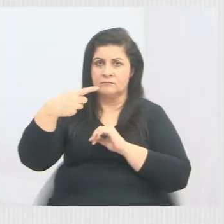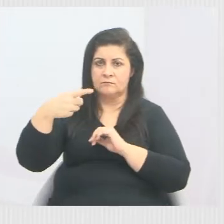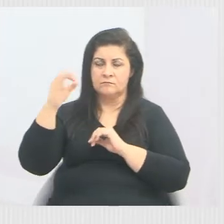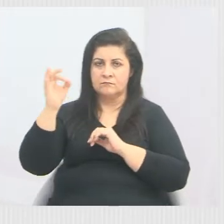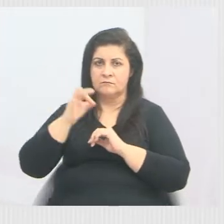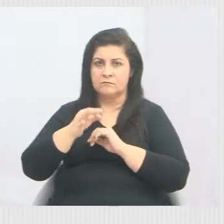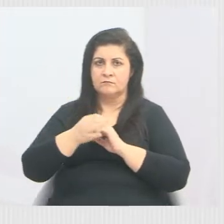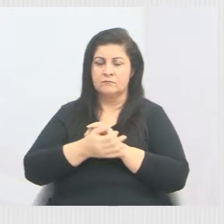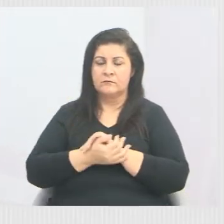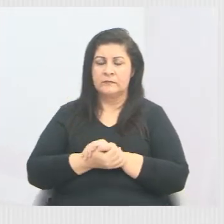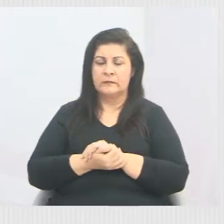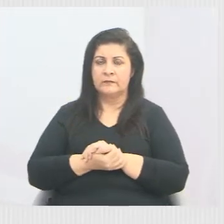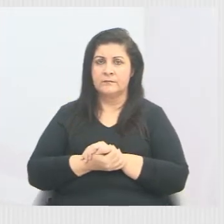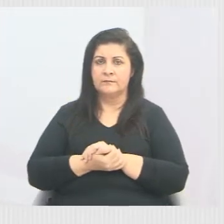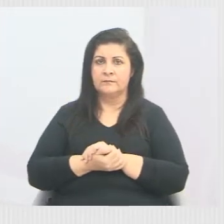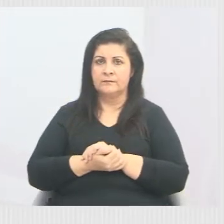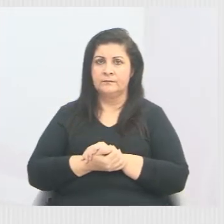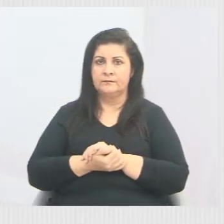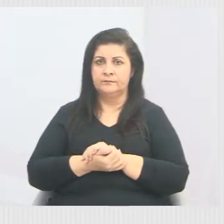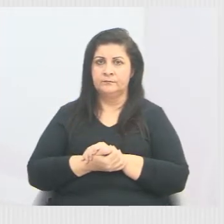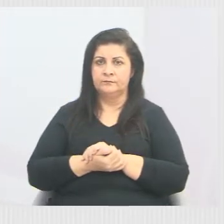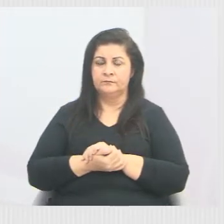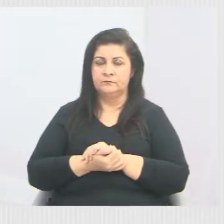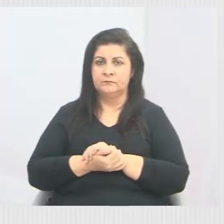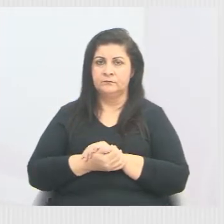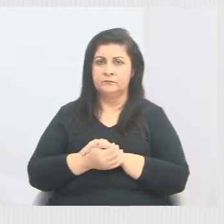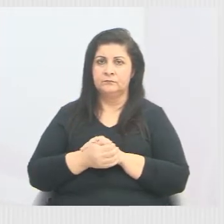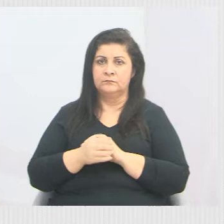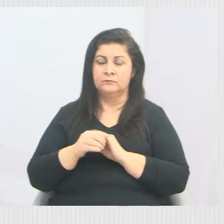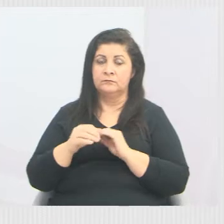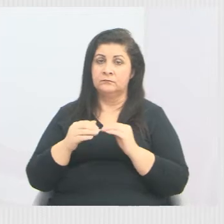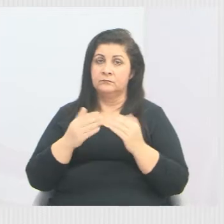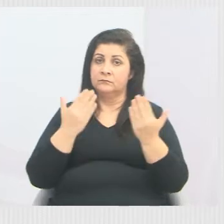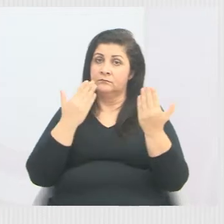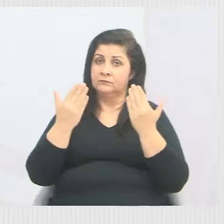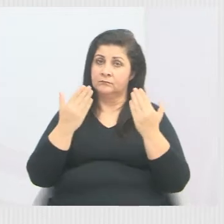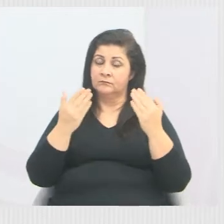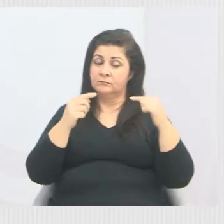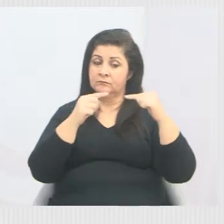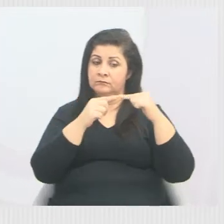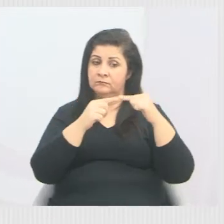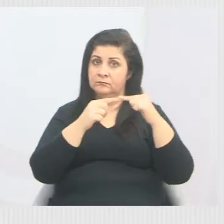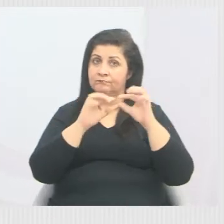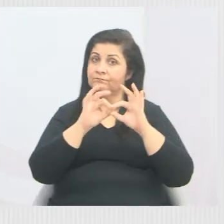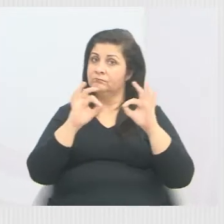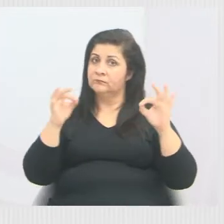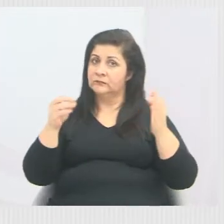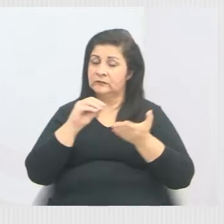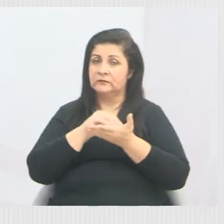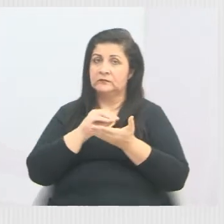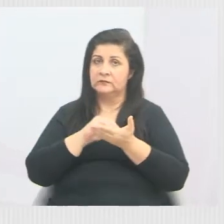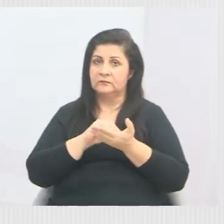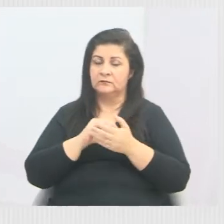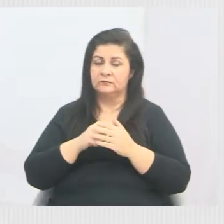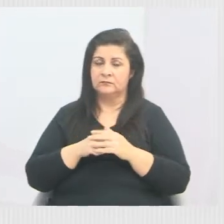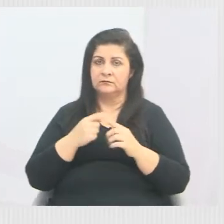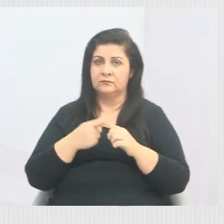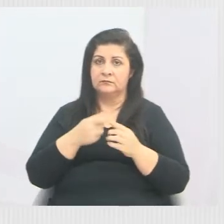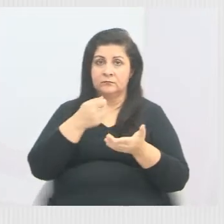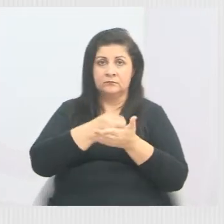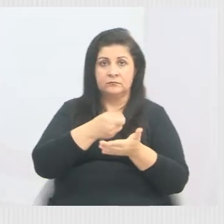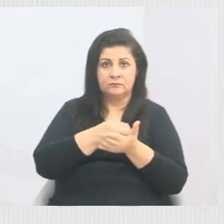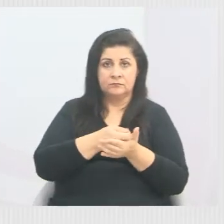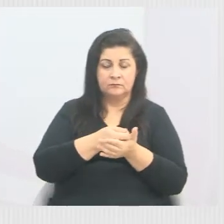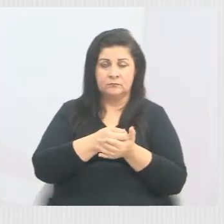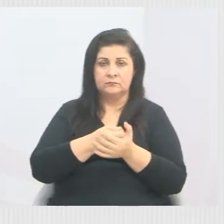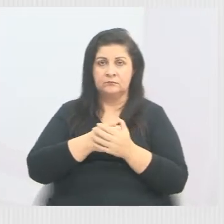21,24%. Aqui, se você for considerar a meta, está longe, e temos que pensar o seguinte: na despesa, essa